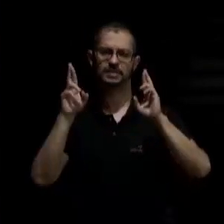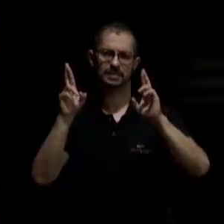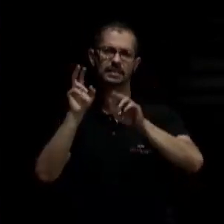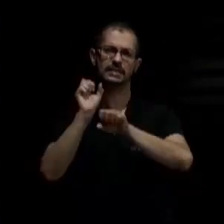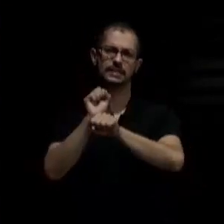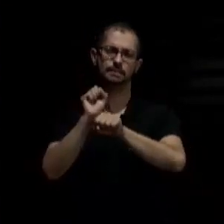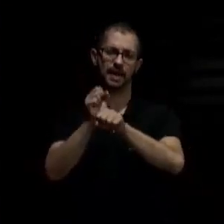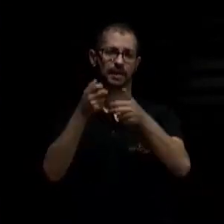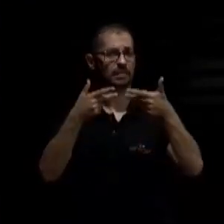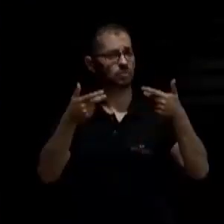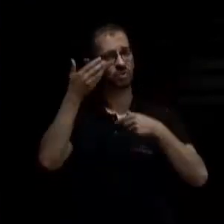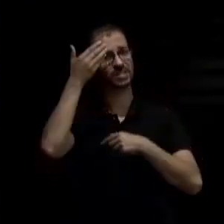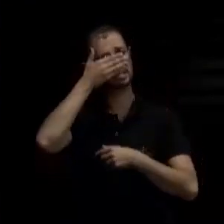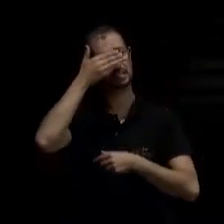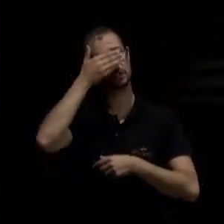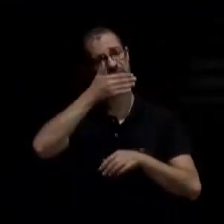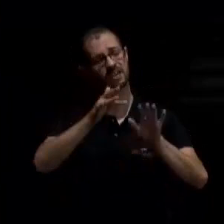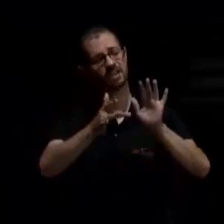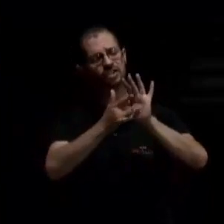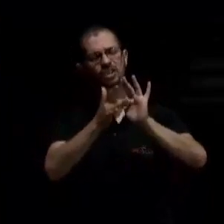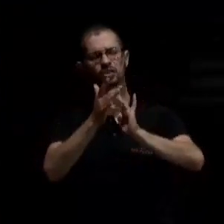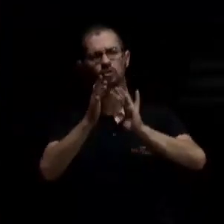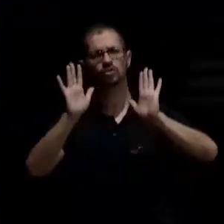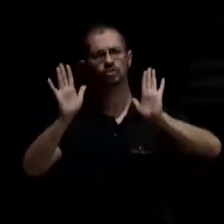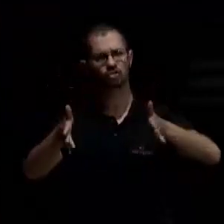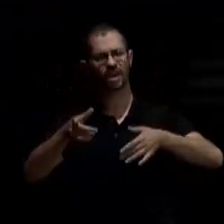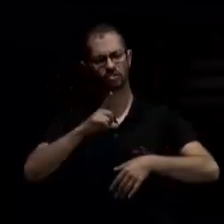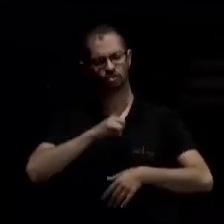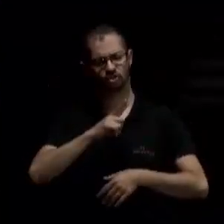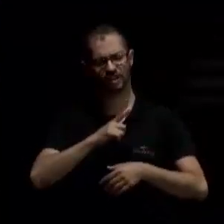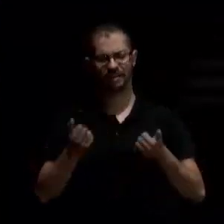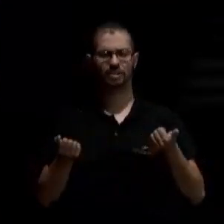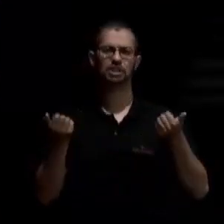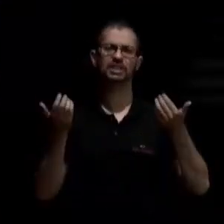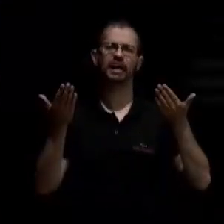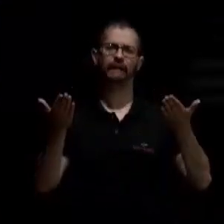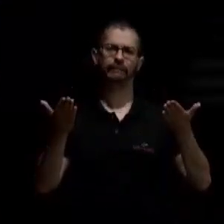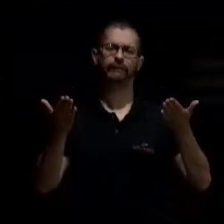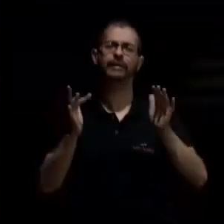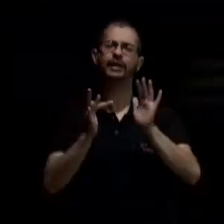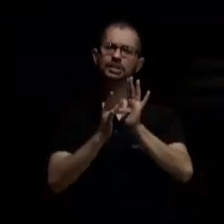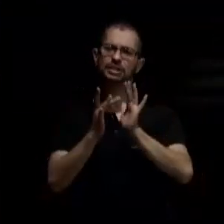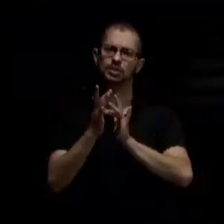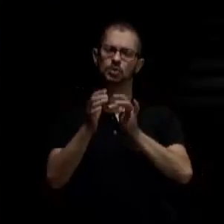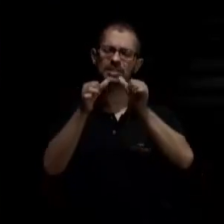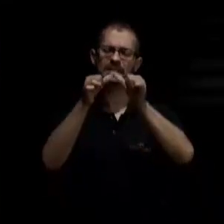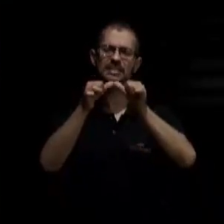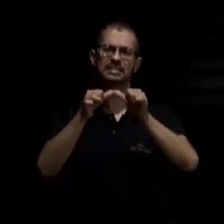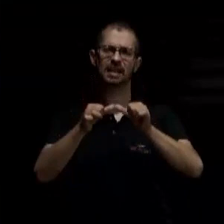fatos que não se veem, Jesus já tinha se oferecido e ele estava